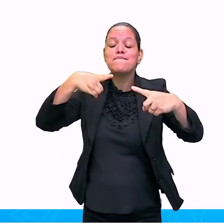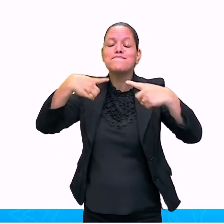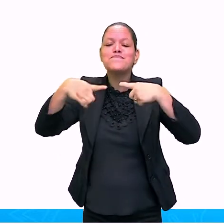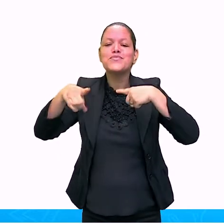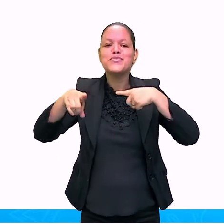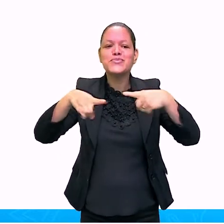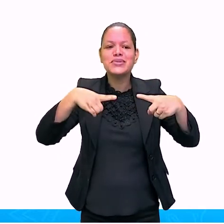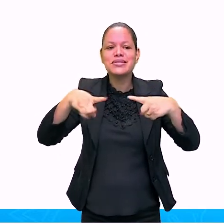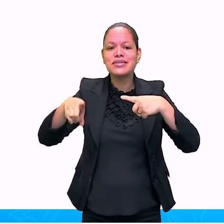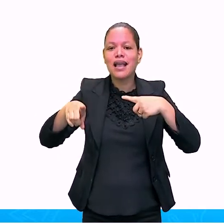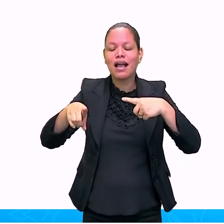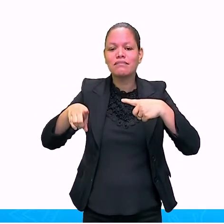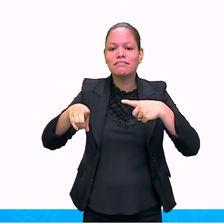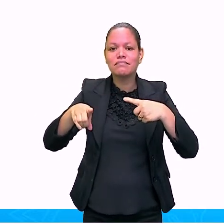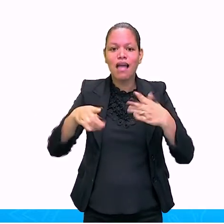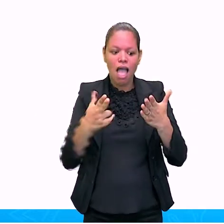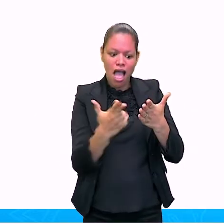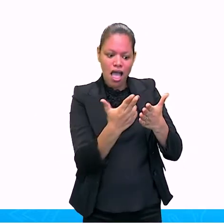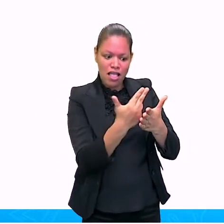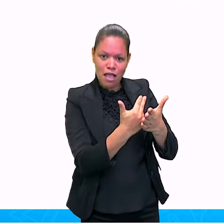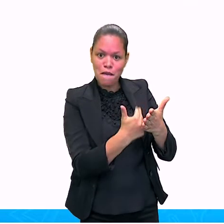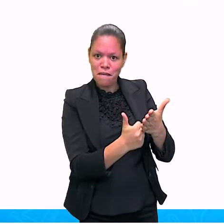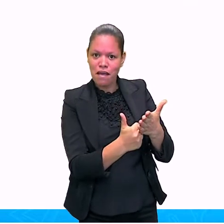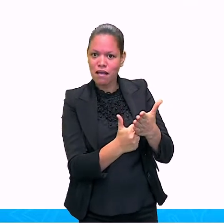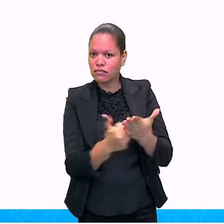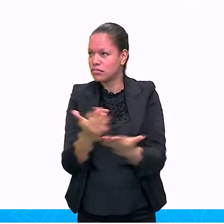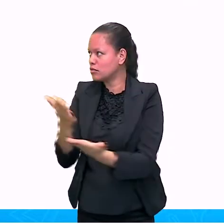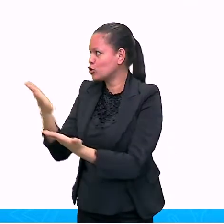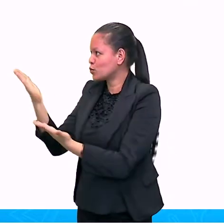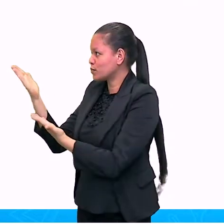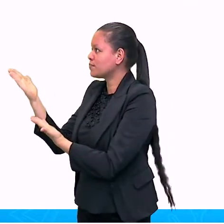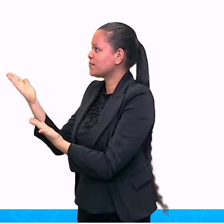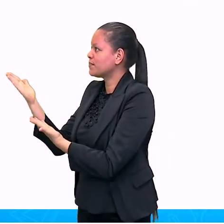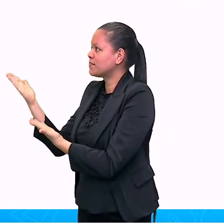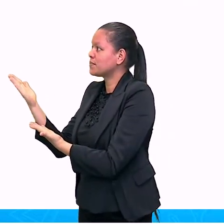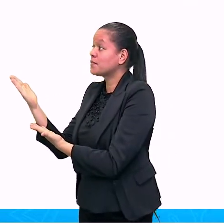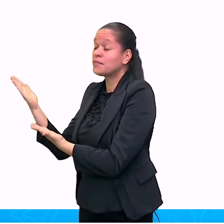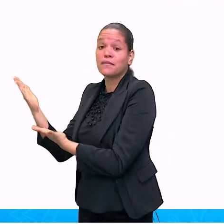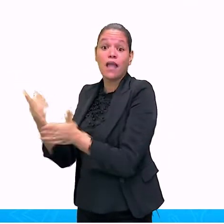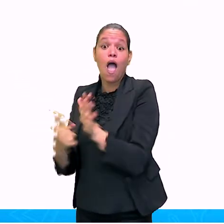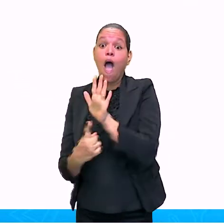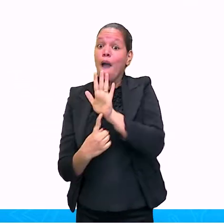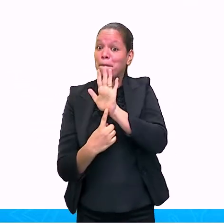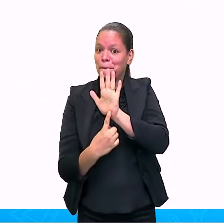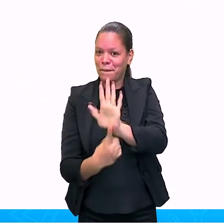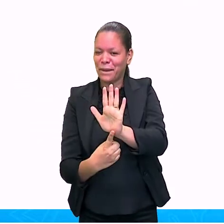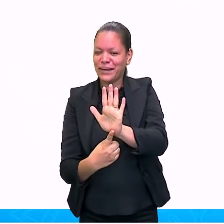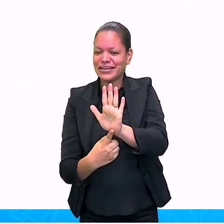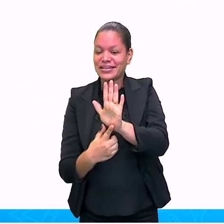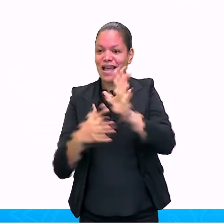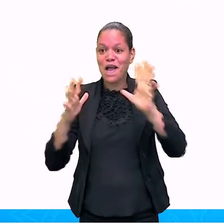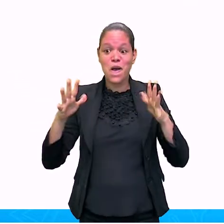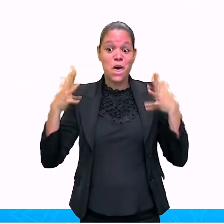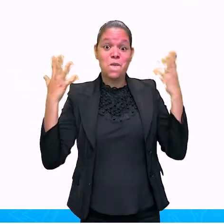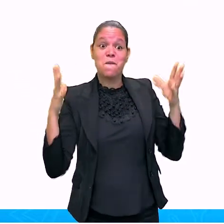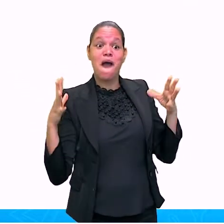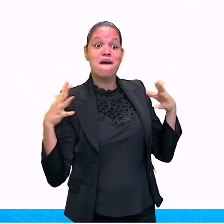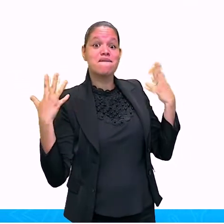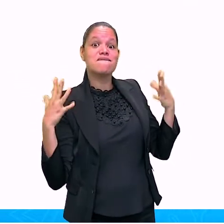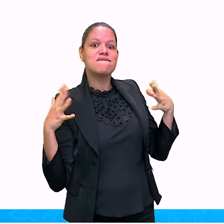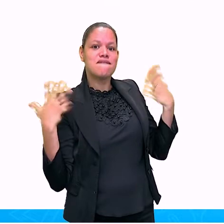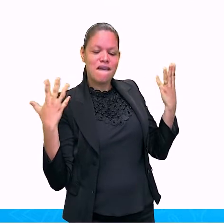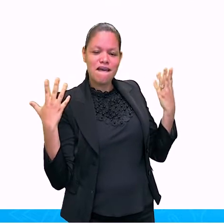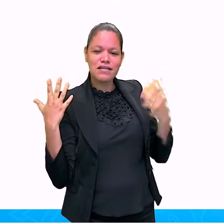né? Aqui não fala o ano, mas acontece sempre em julho. E esse é um festival